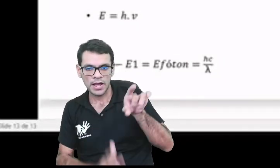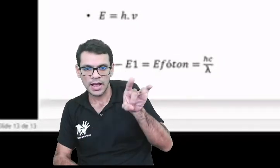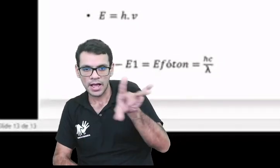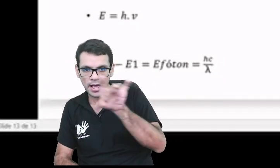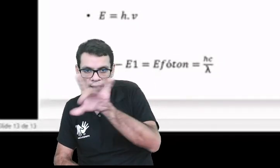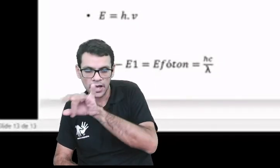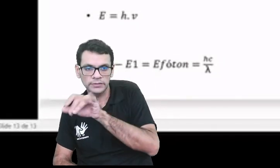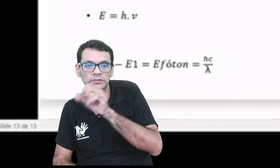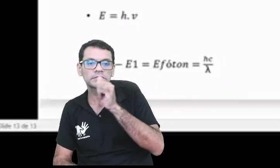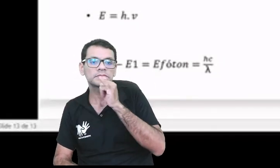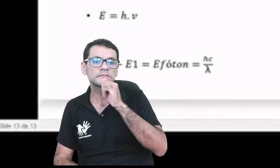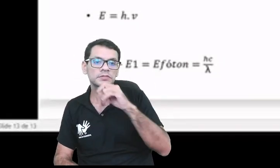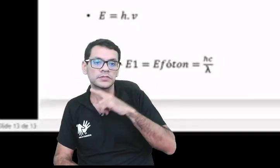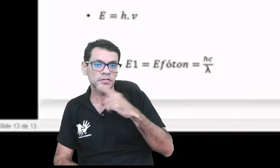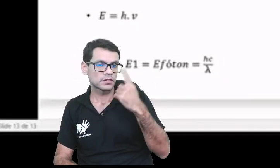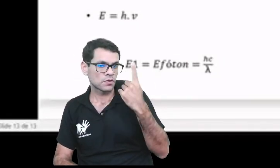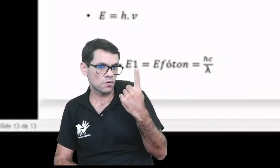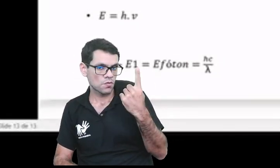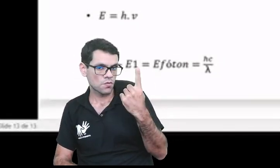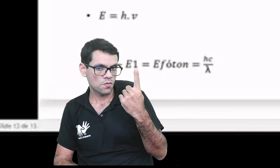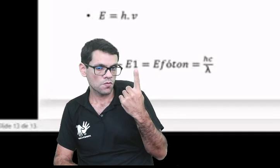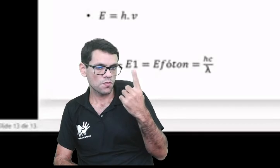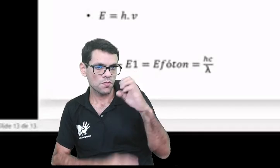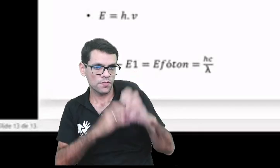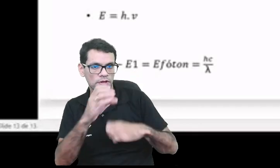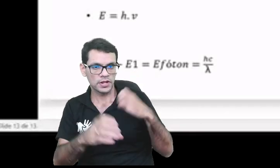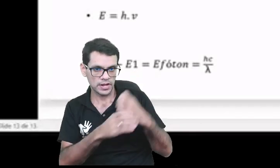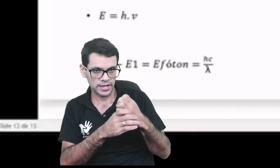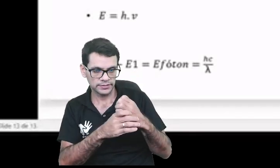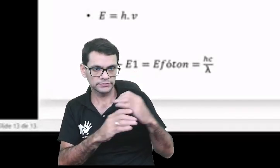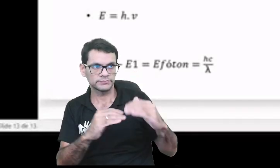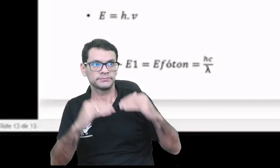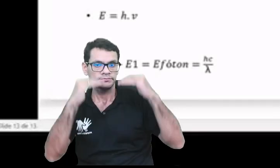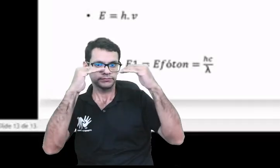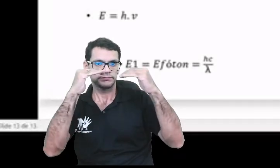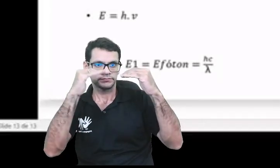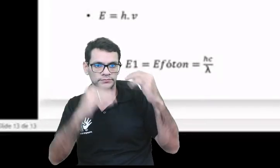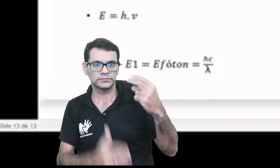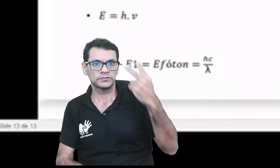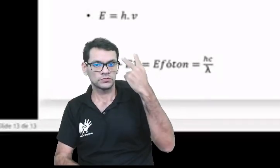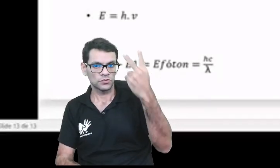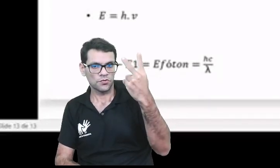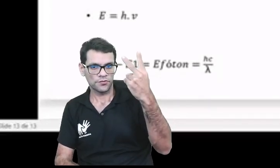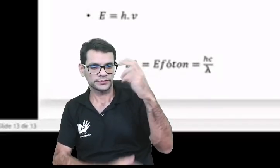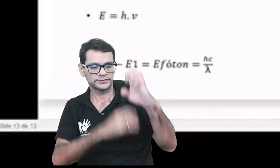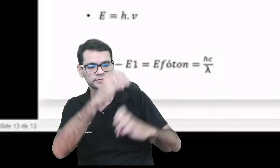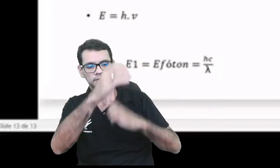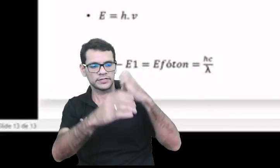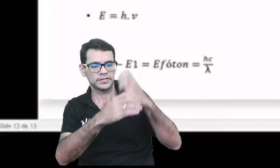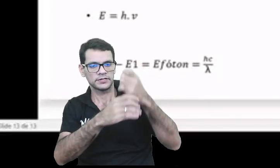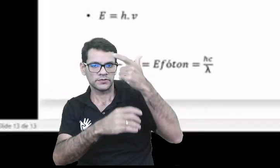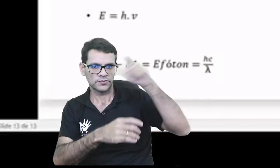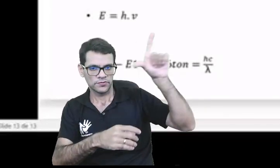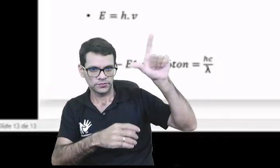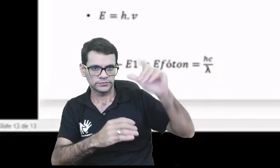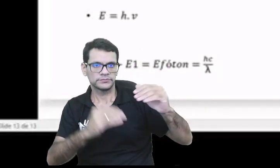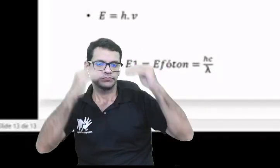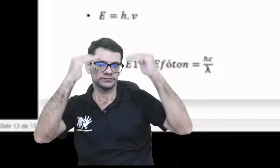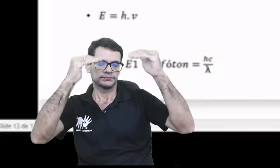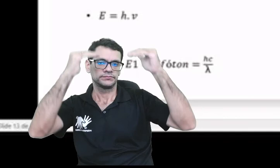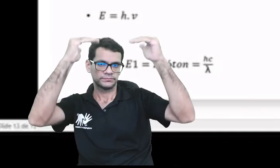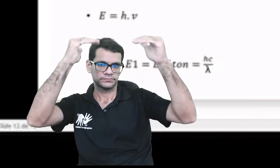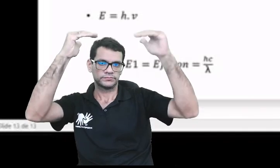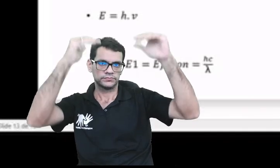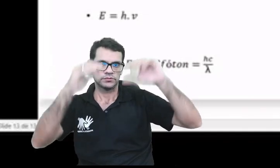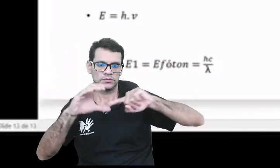Então, se aqui tem um elétron, ele tem uma energia. Se nesse outro orbital tem um outro elétron, é uma outra energia, e